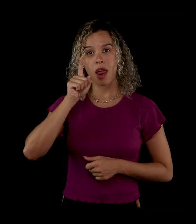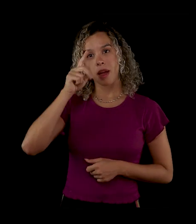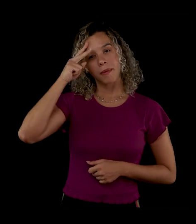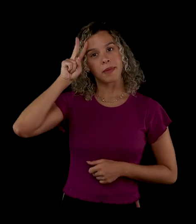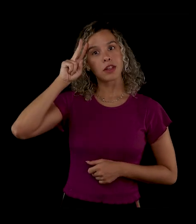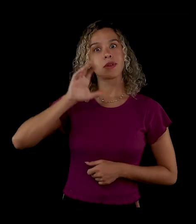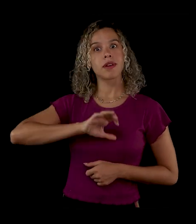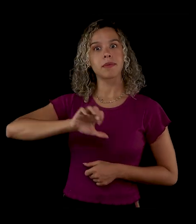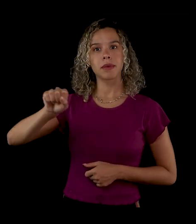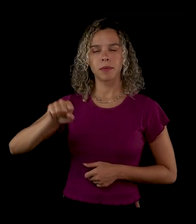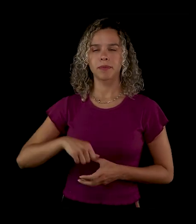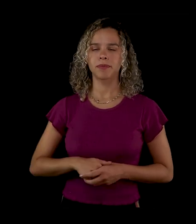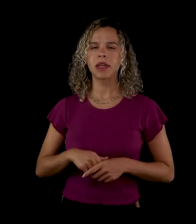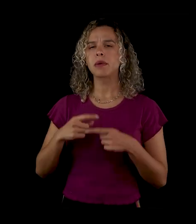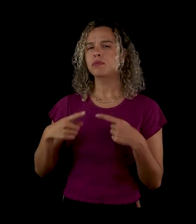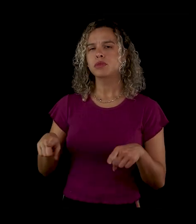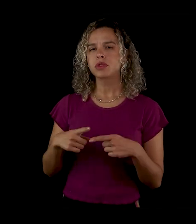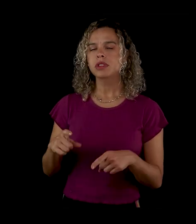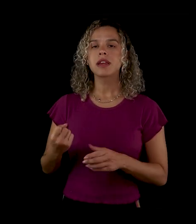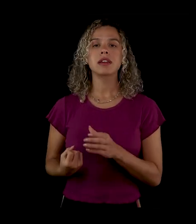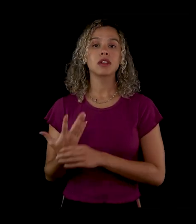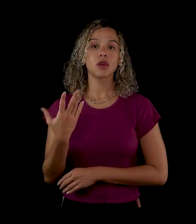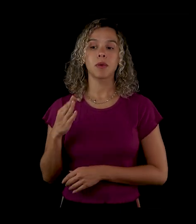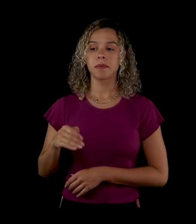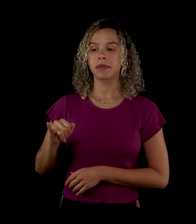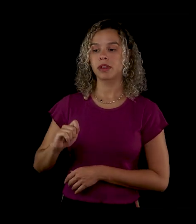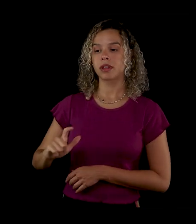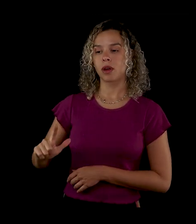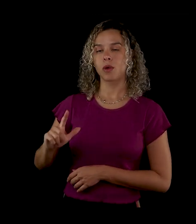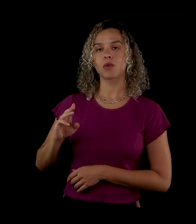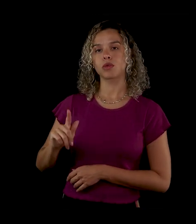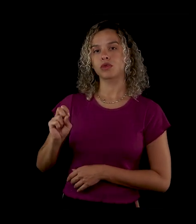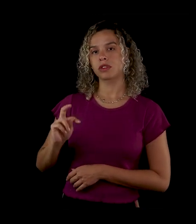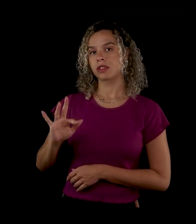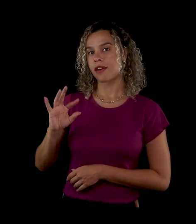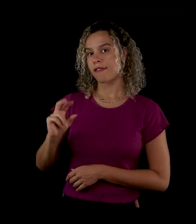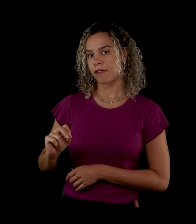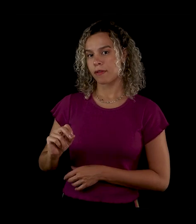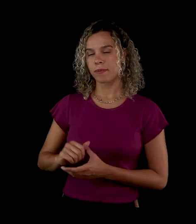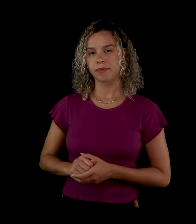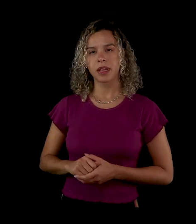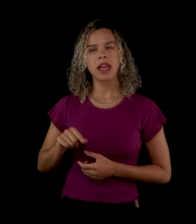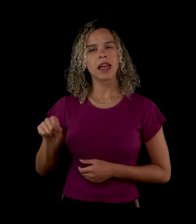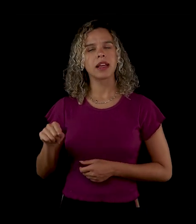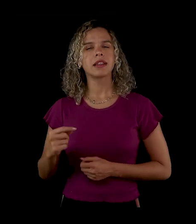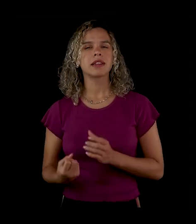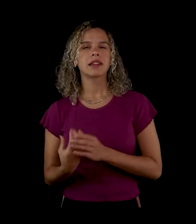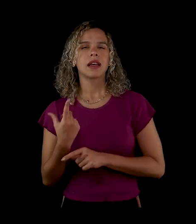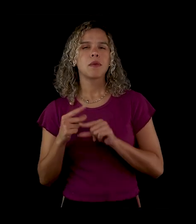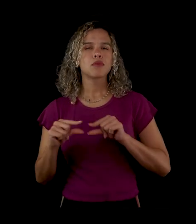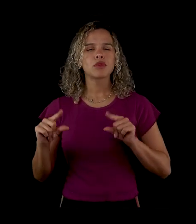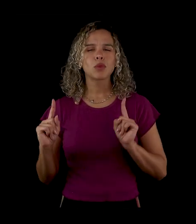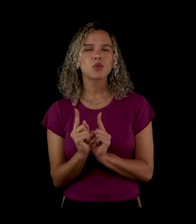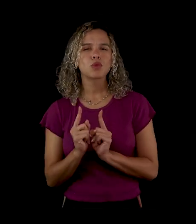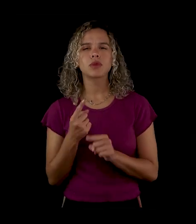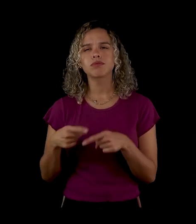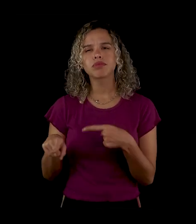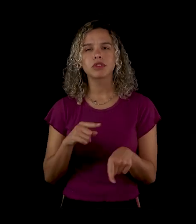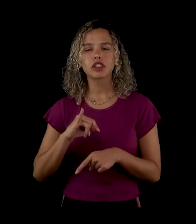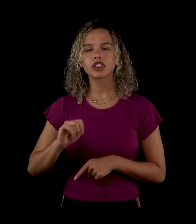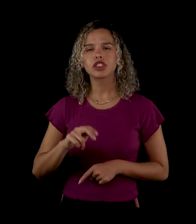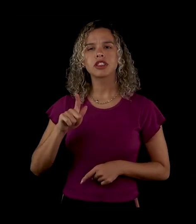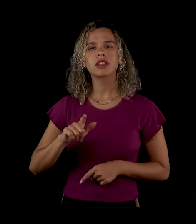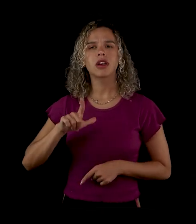campeã. E foi composta pelo Miguel Gustavo, um jinglista. O jingle tem que ter essa característica,